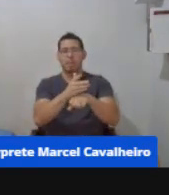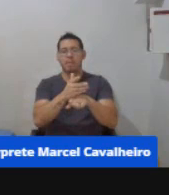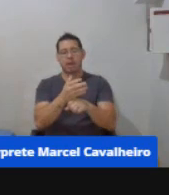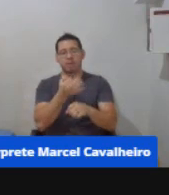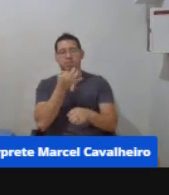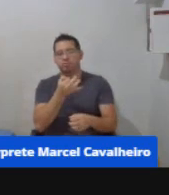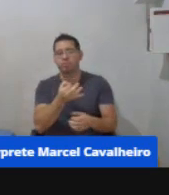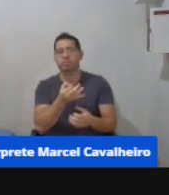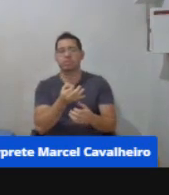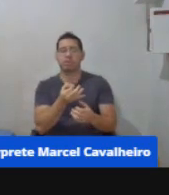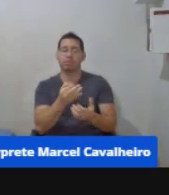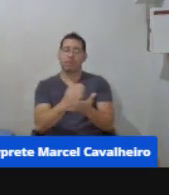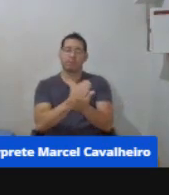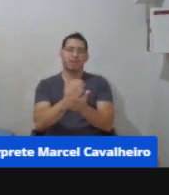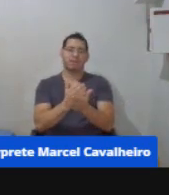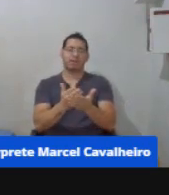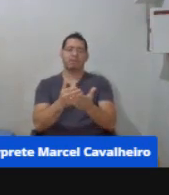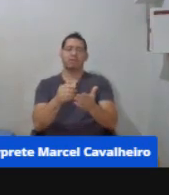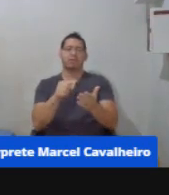ensino remoto.